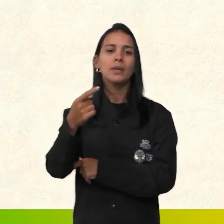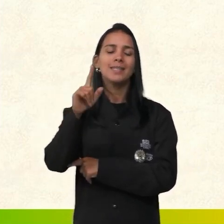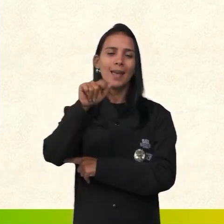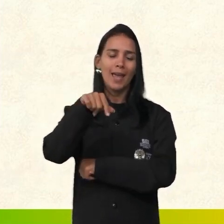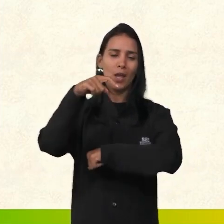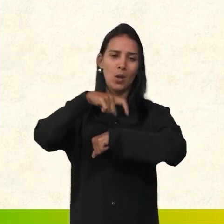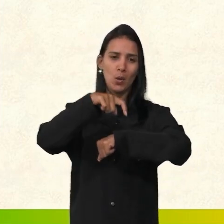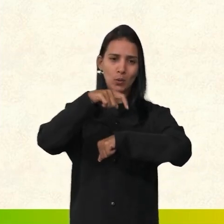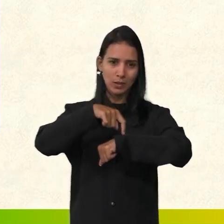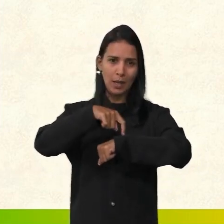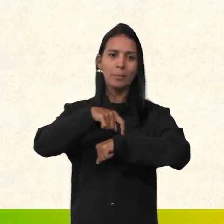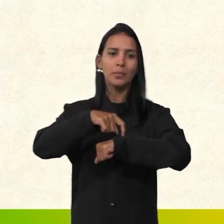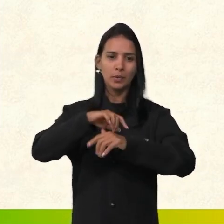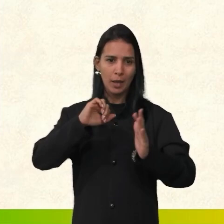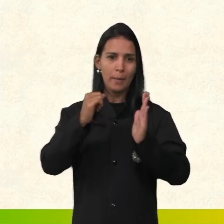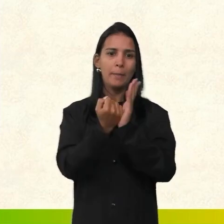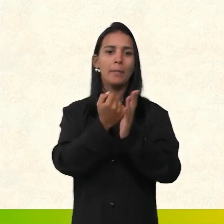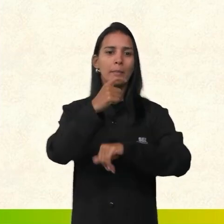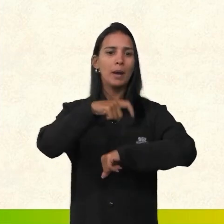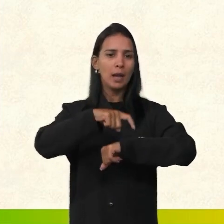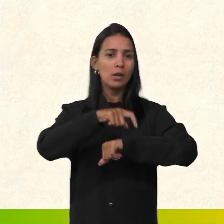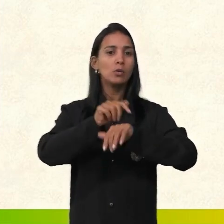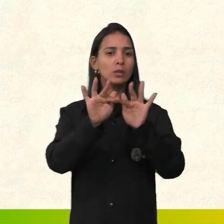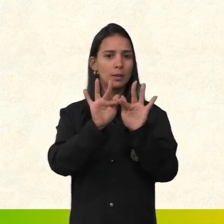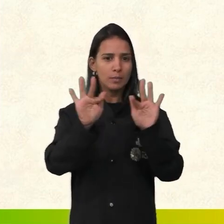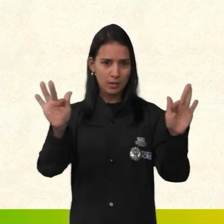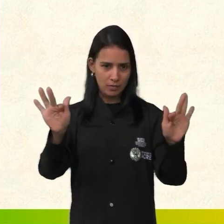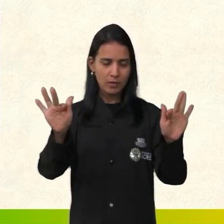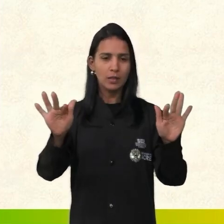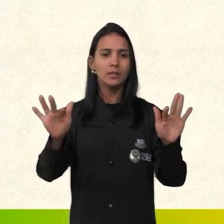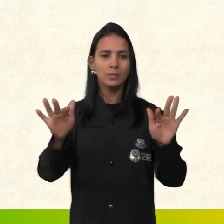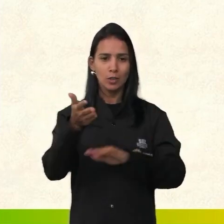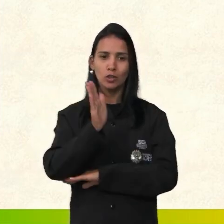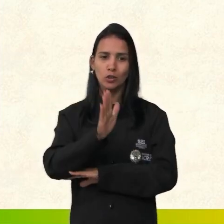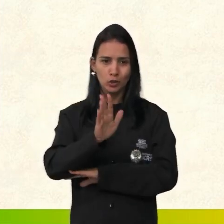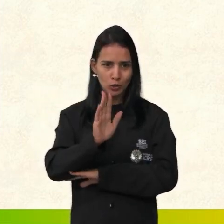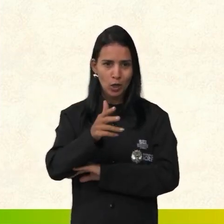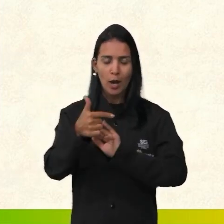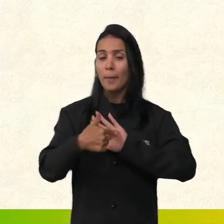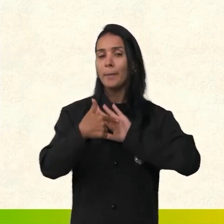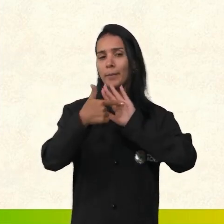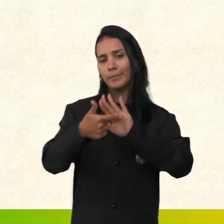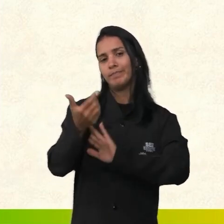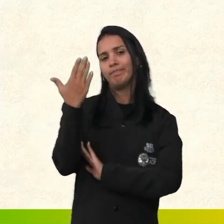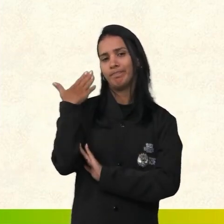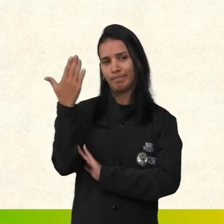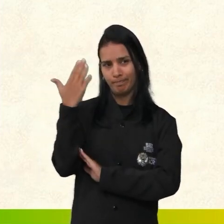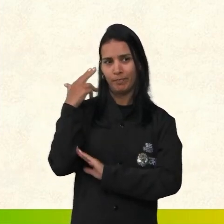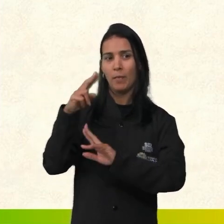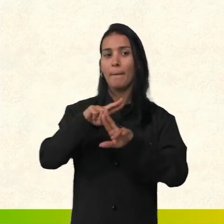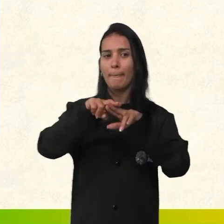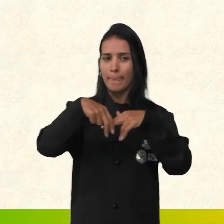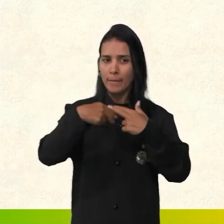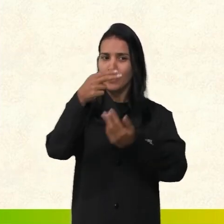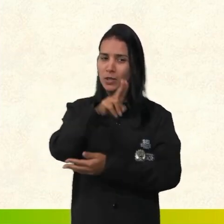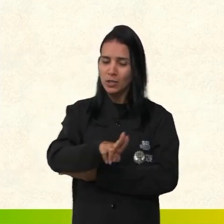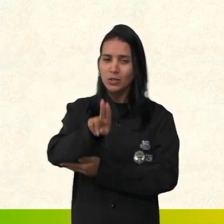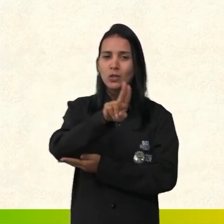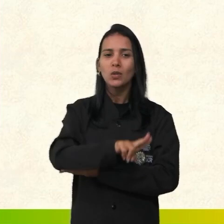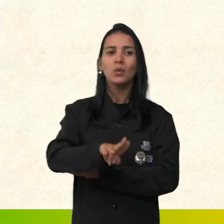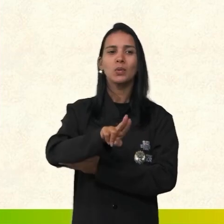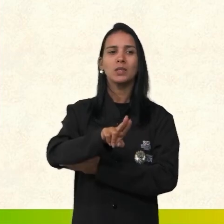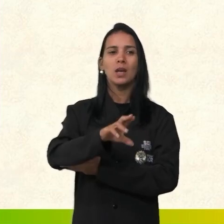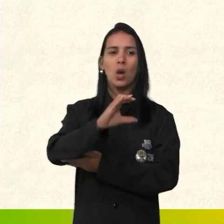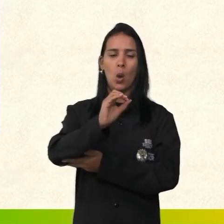bola ontem, exatamente indica algo já passado, né? Então, é por isso que nós vamos utilizar também a